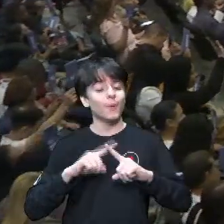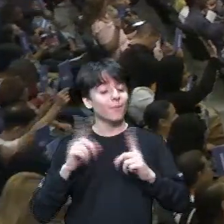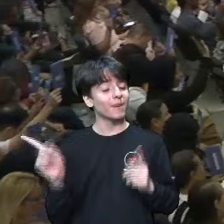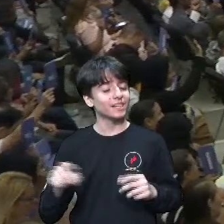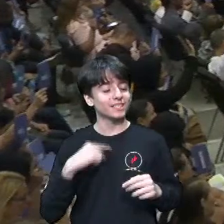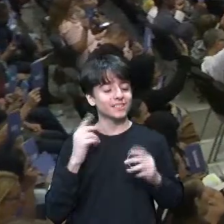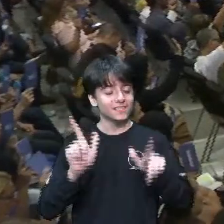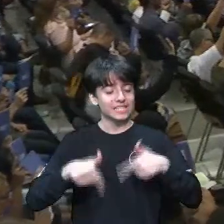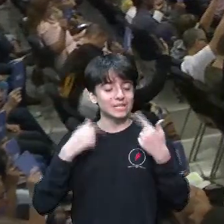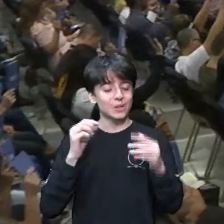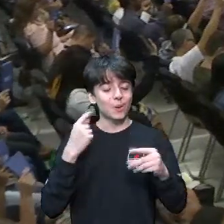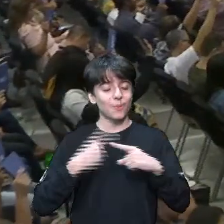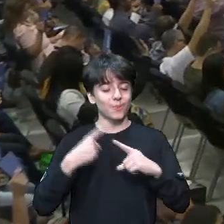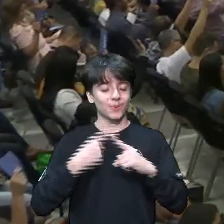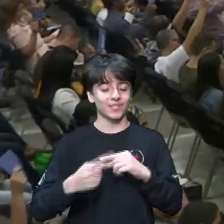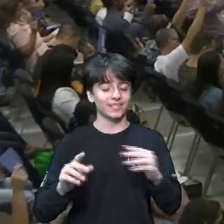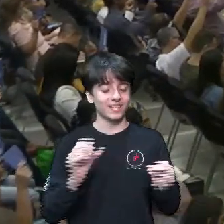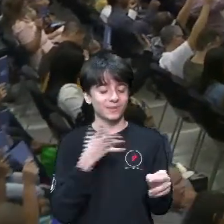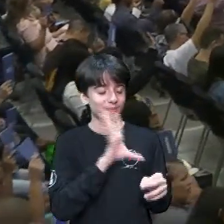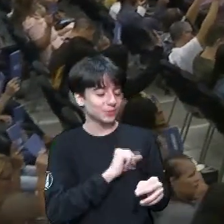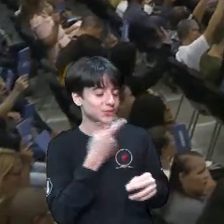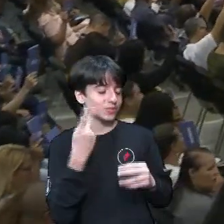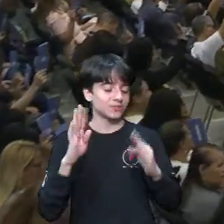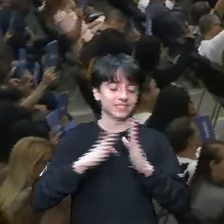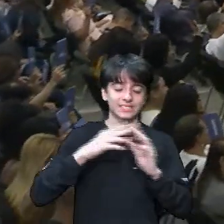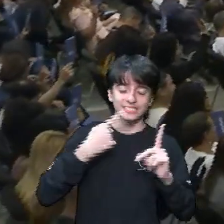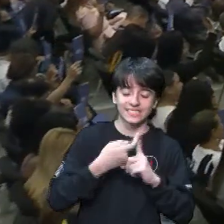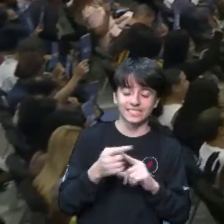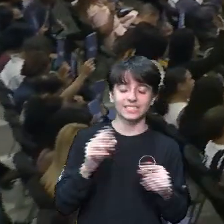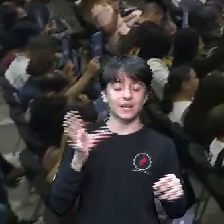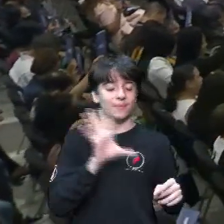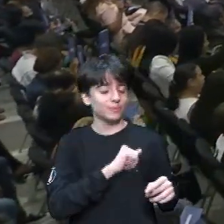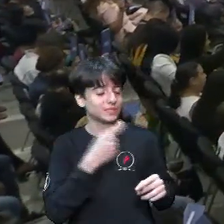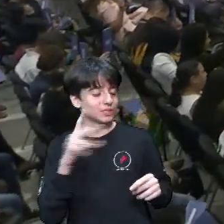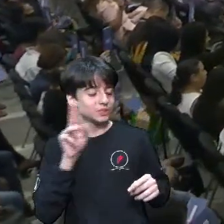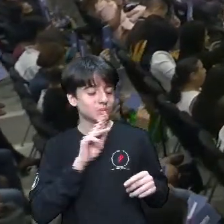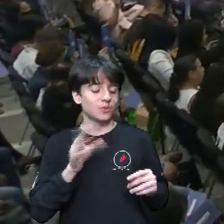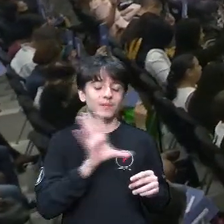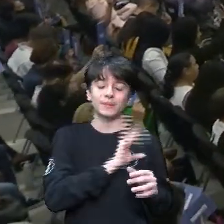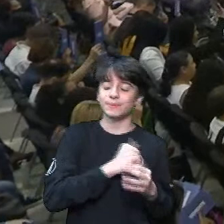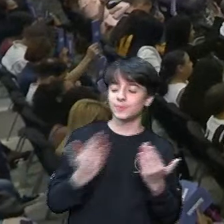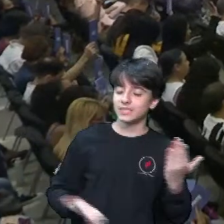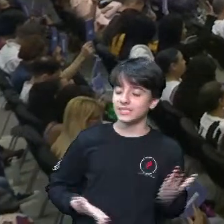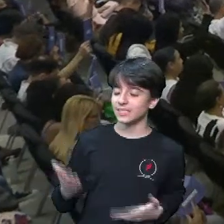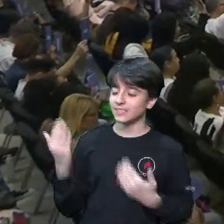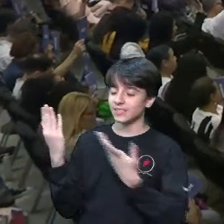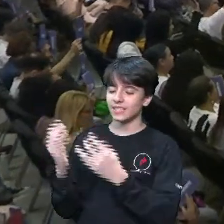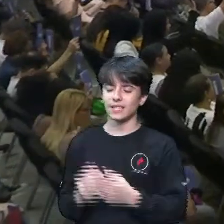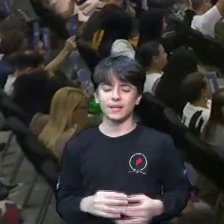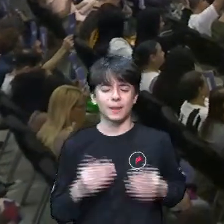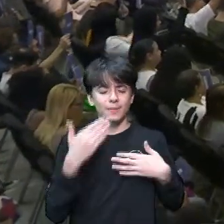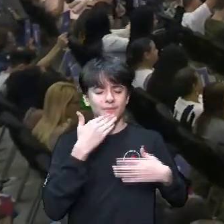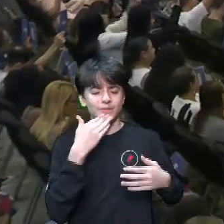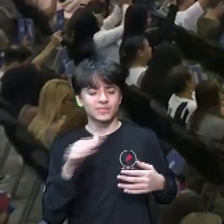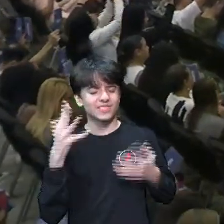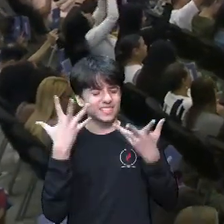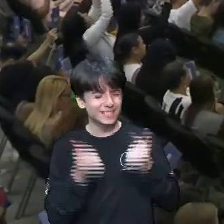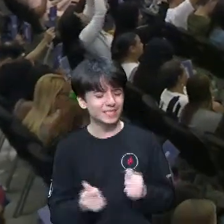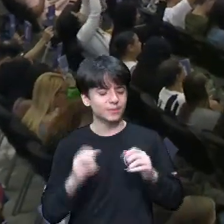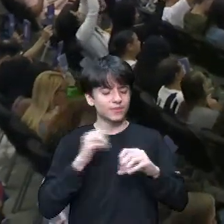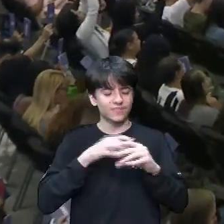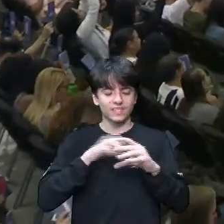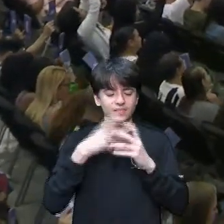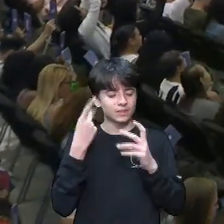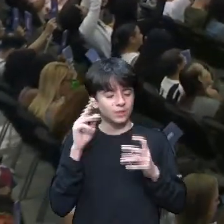a Tua casa, amamos o Teu nome, amamos Te servir. Pedimos a Deus que o Senhor receba a oferta do Teu povo. Assim como o